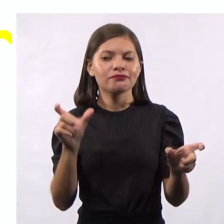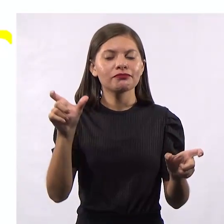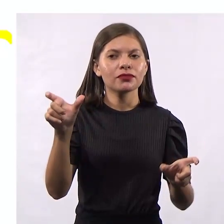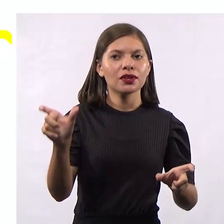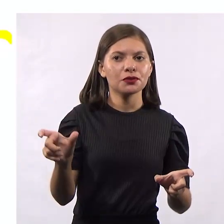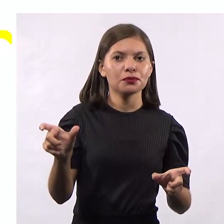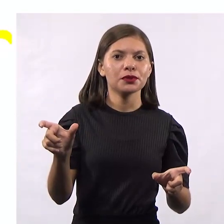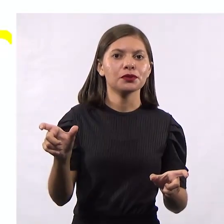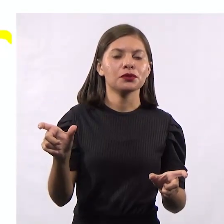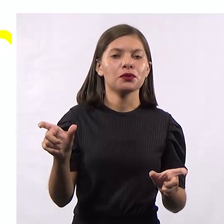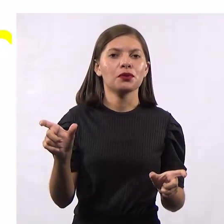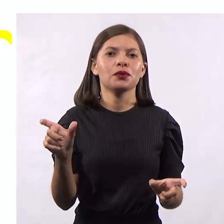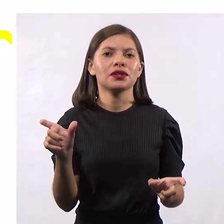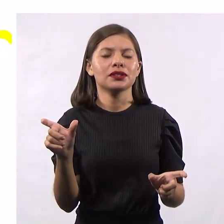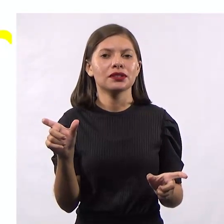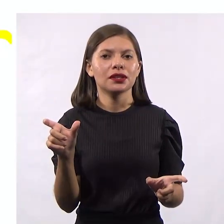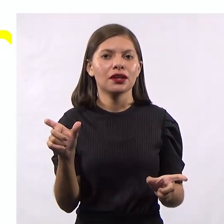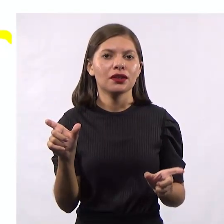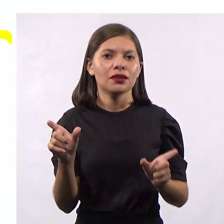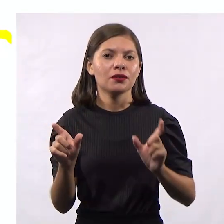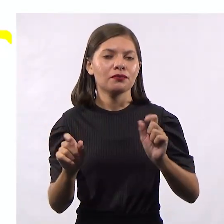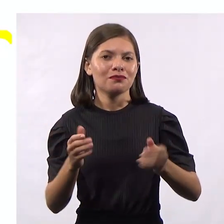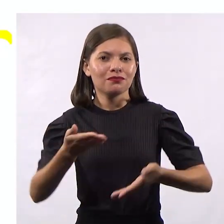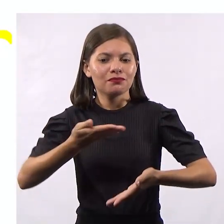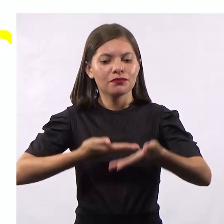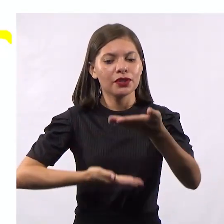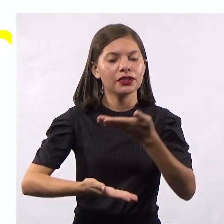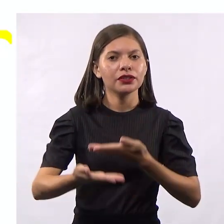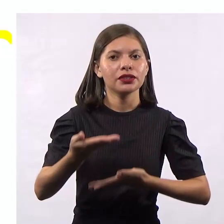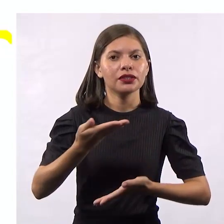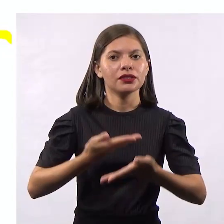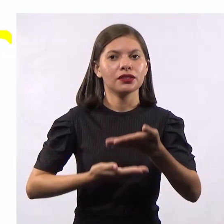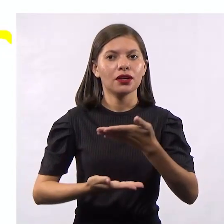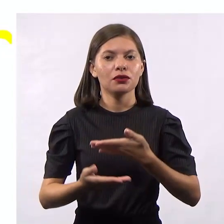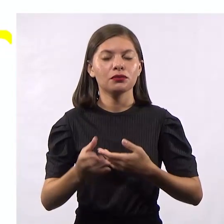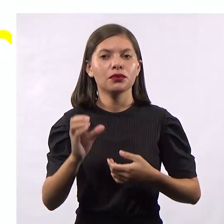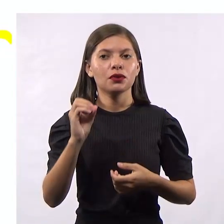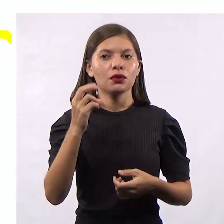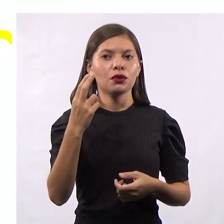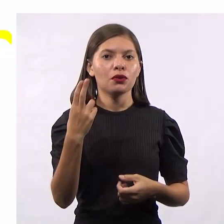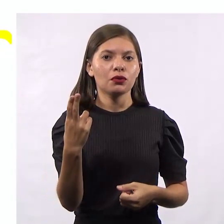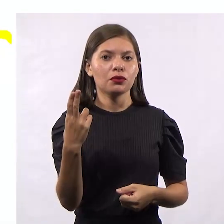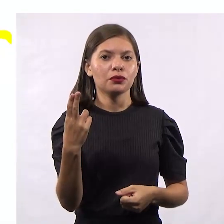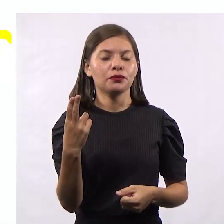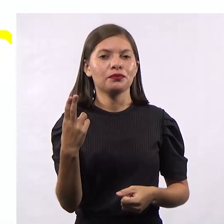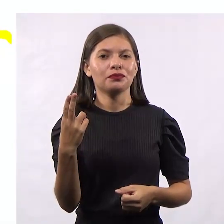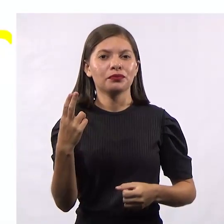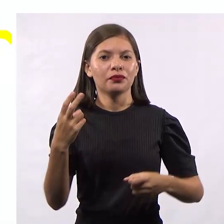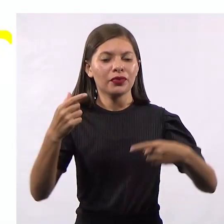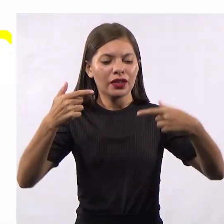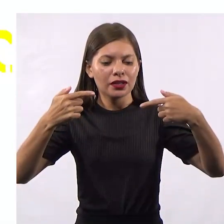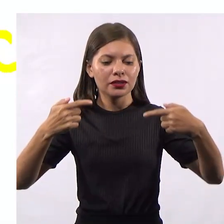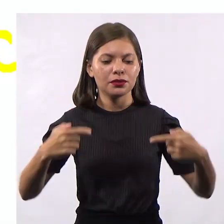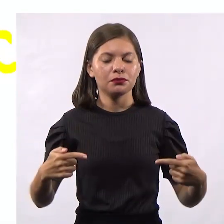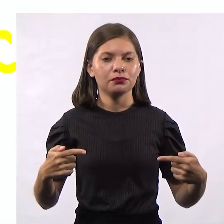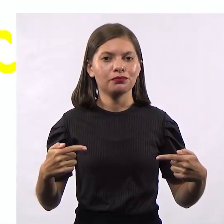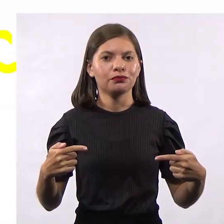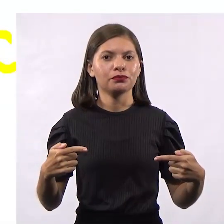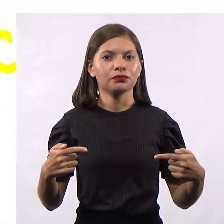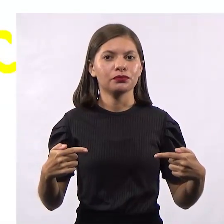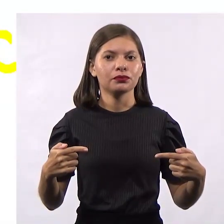os contratantes. Acordo entre as partes, olha aí, mediação, conciliação ou por comitê de resolução